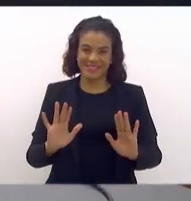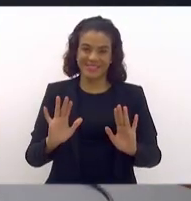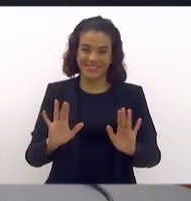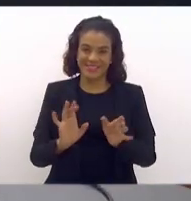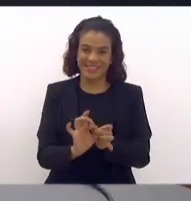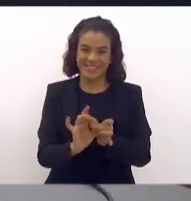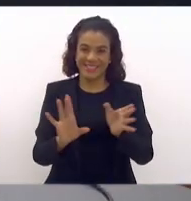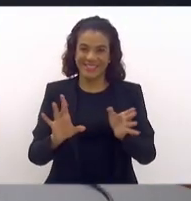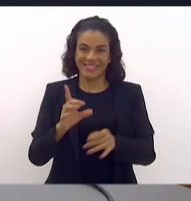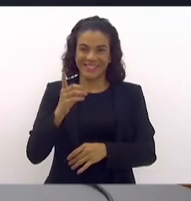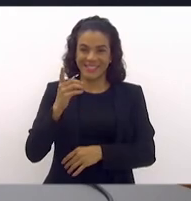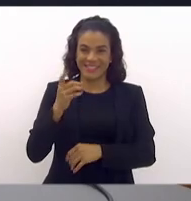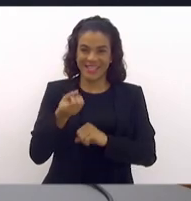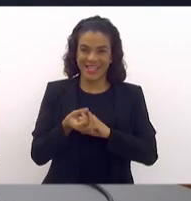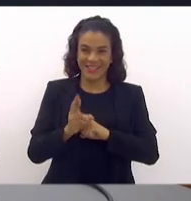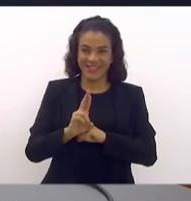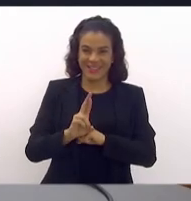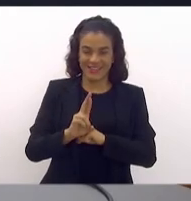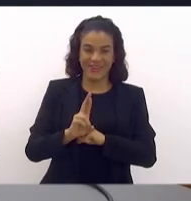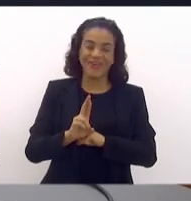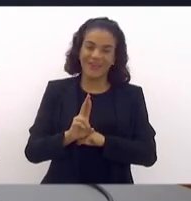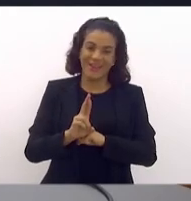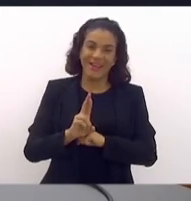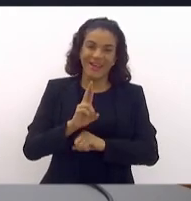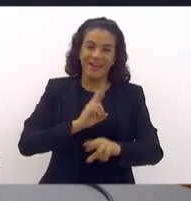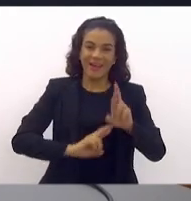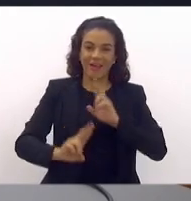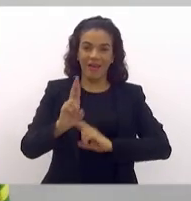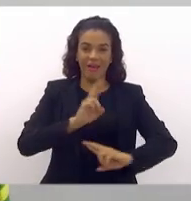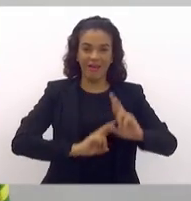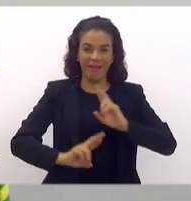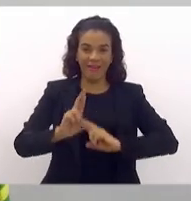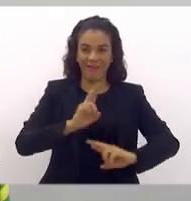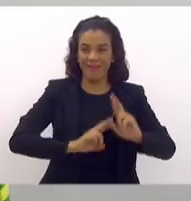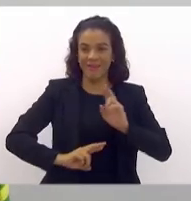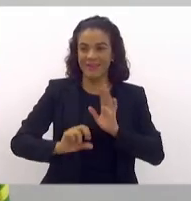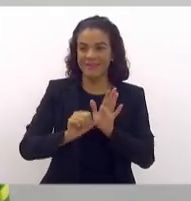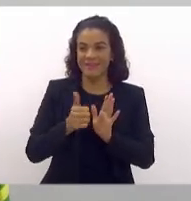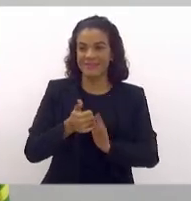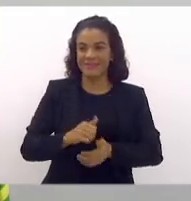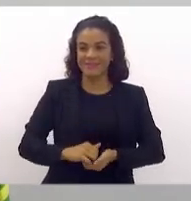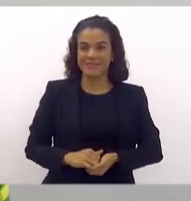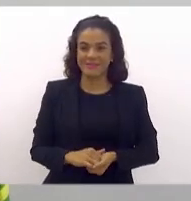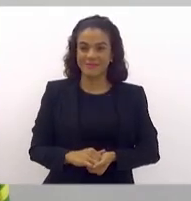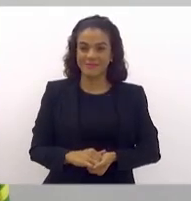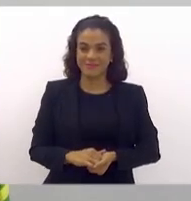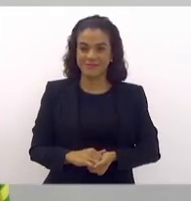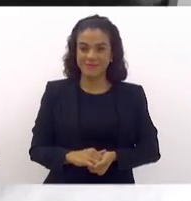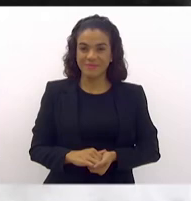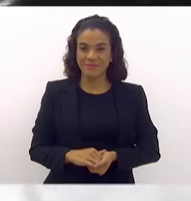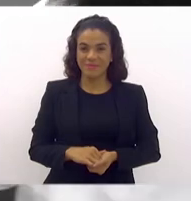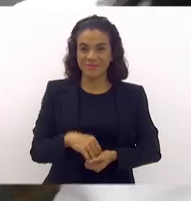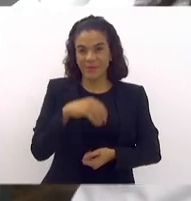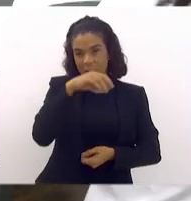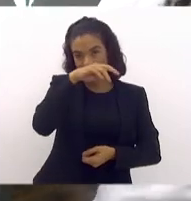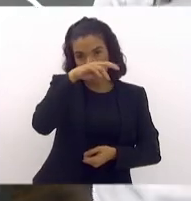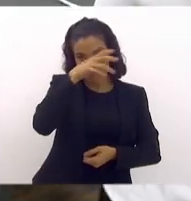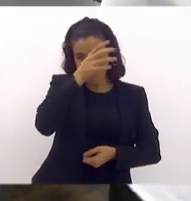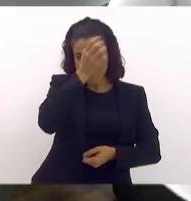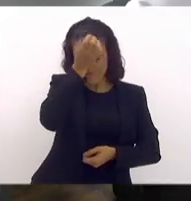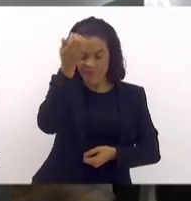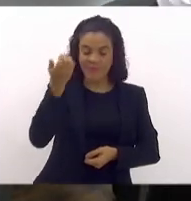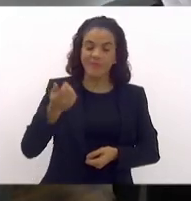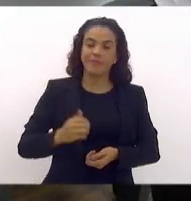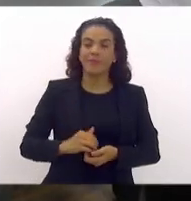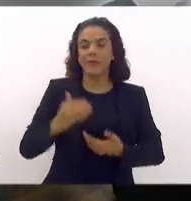antes. Então tá bom. Que a base de informação aqui veio muito forte. Depois eu faço. Tá ótimo.